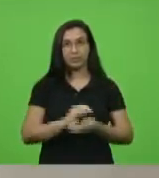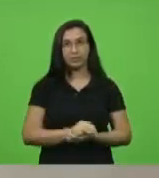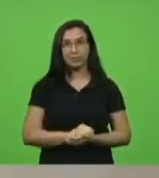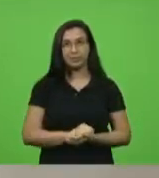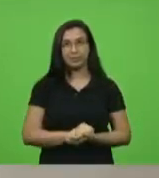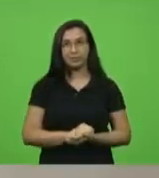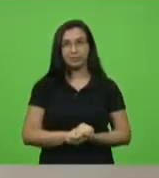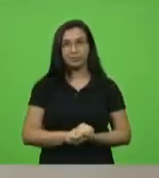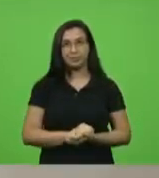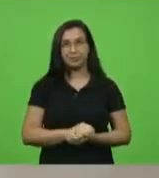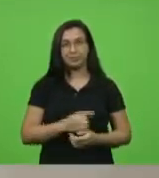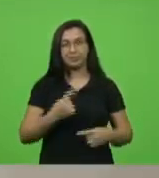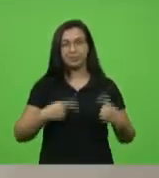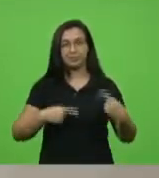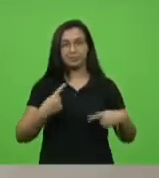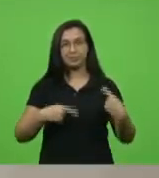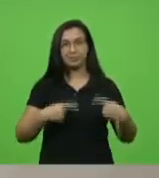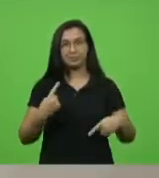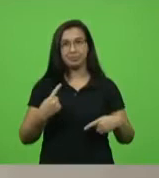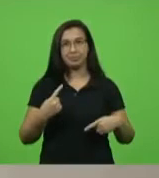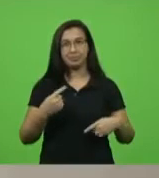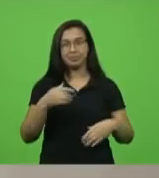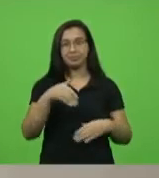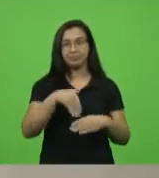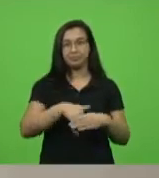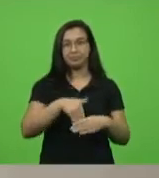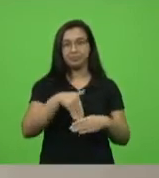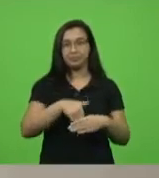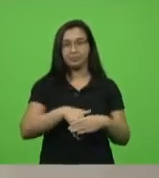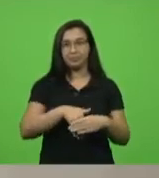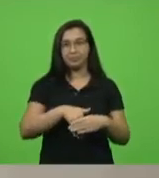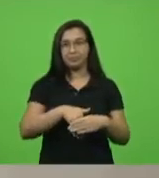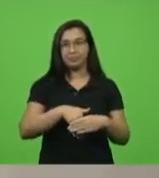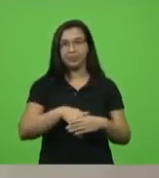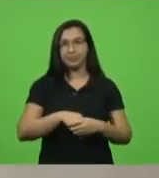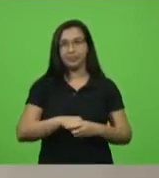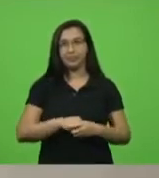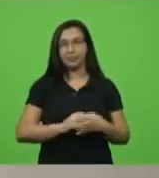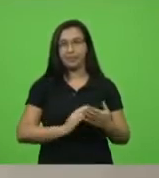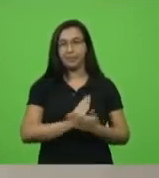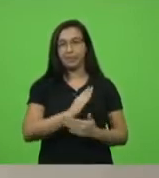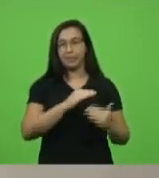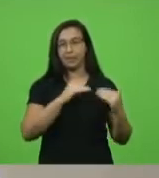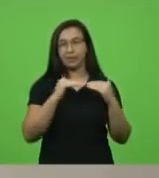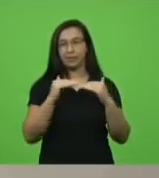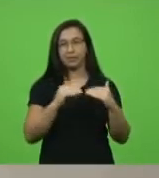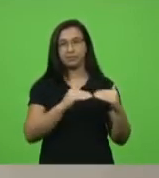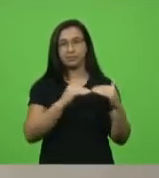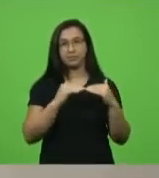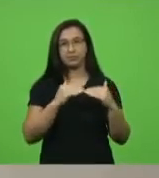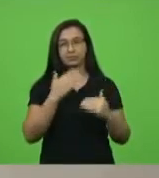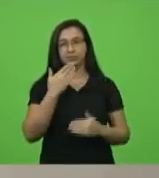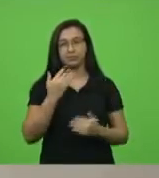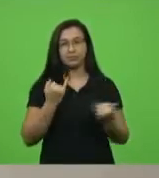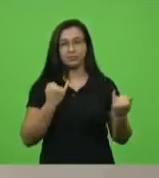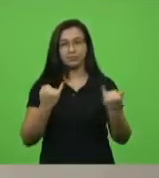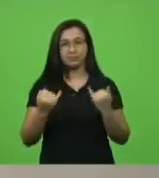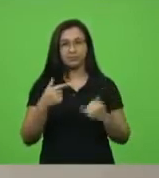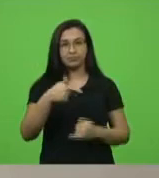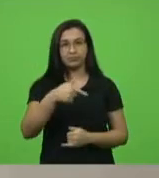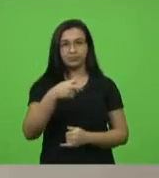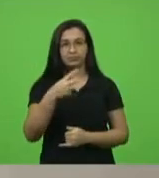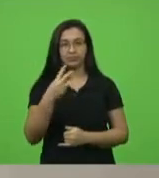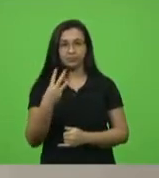Não havendo quem queira discutir, em votação, deputados que aprovam, permaneçam como se encontra. Aprovado por unanimidade. Pedido de informação 73,